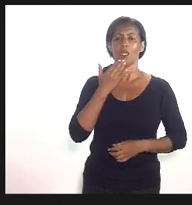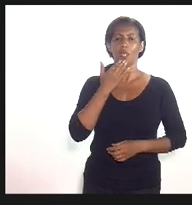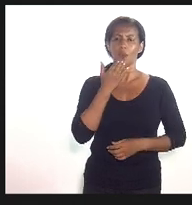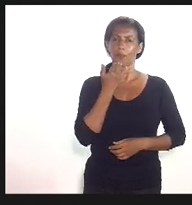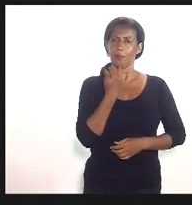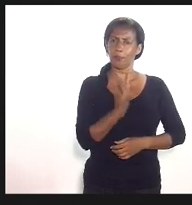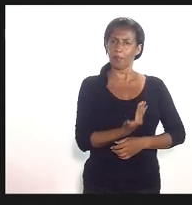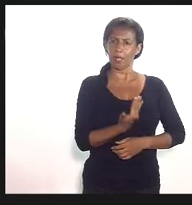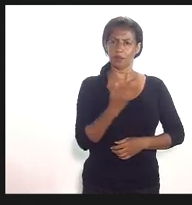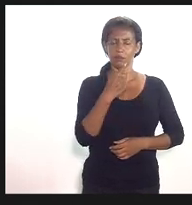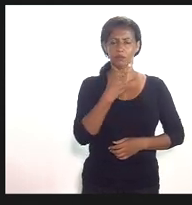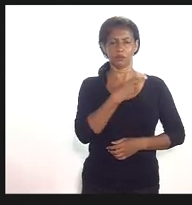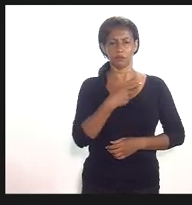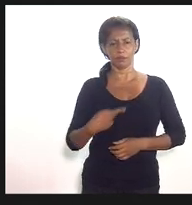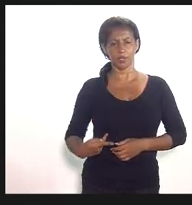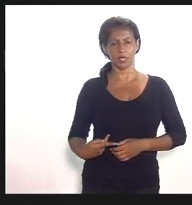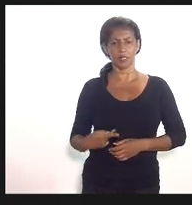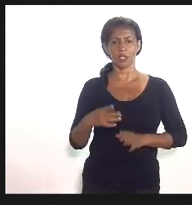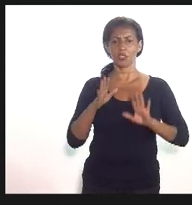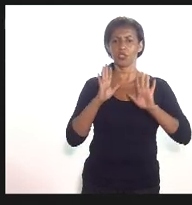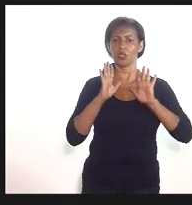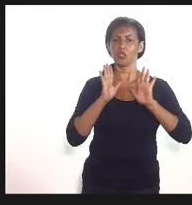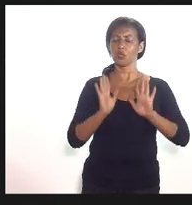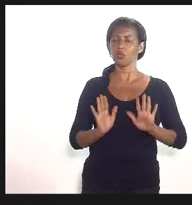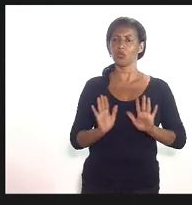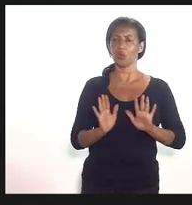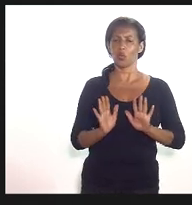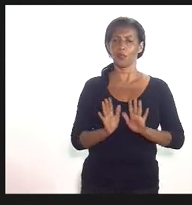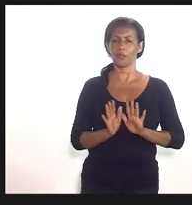Excelência que, então, apenas deixe consignado